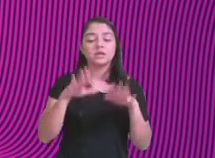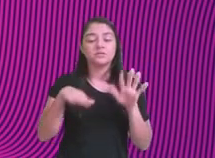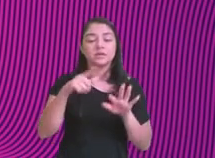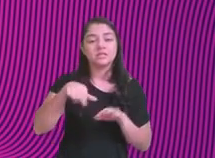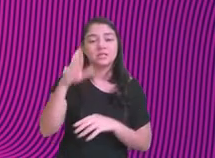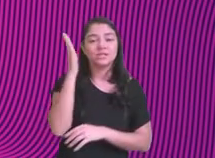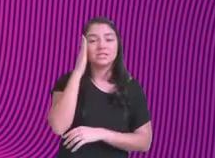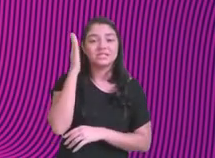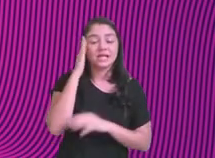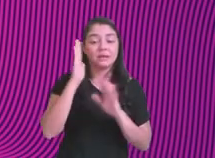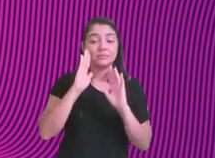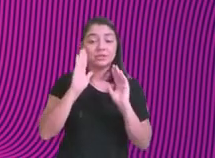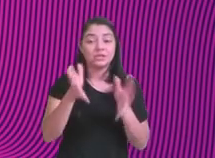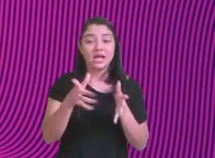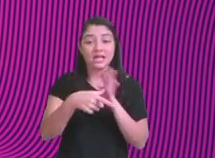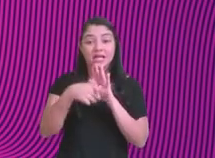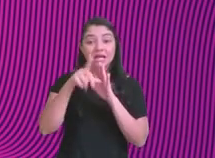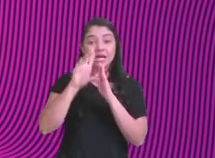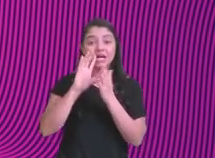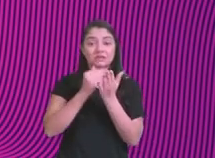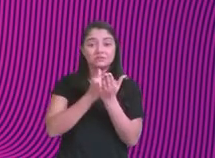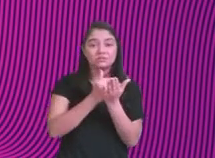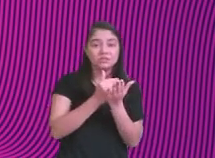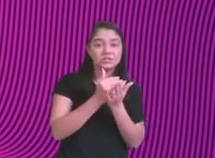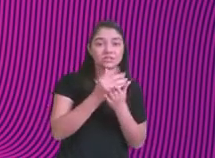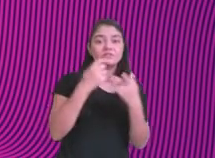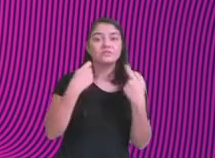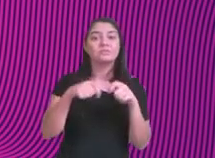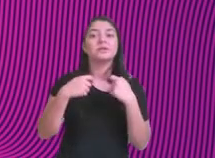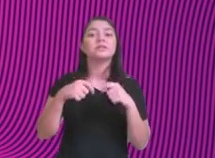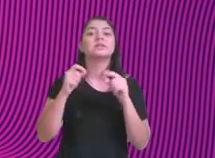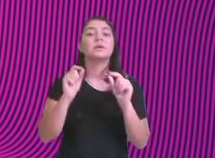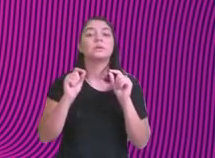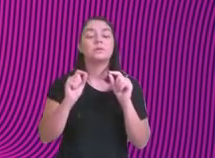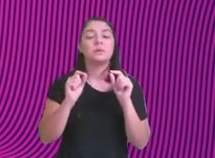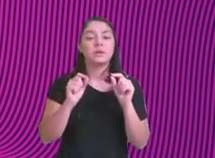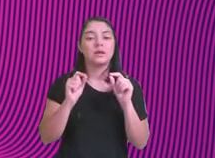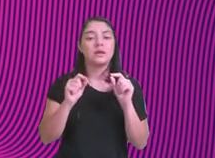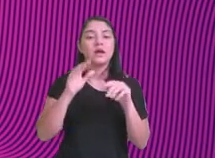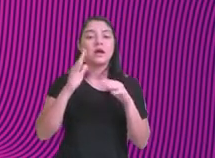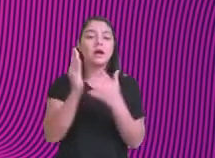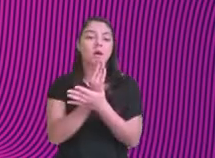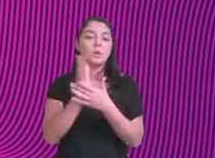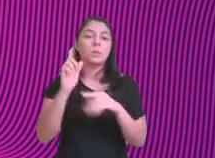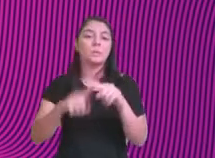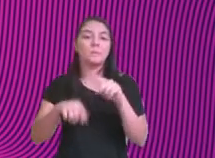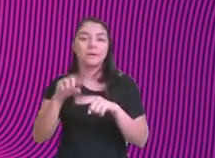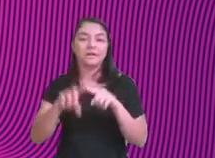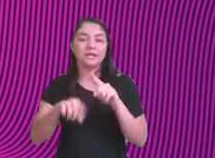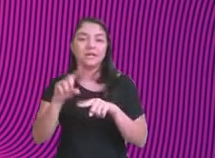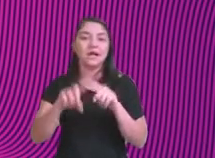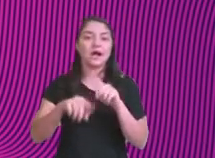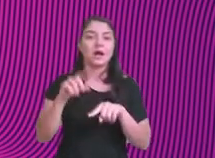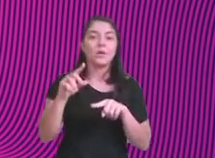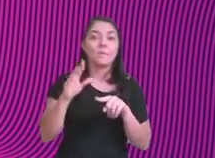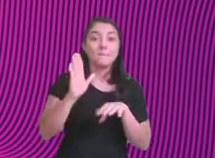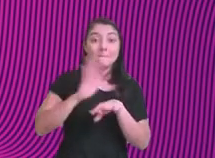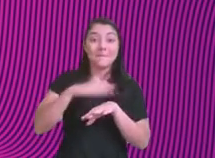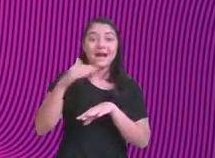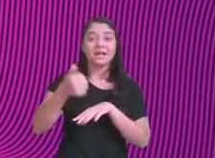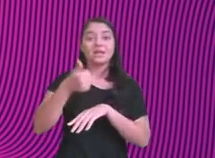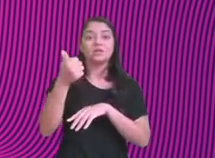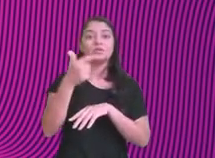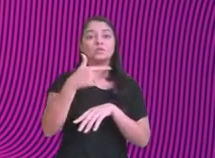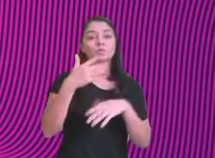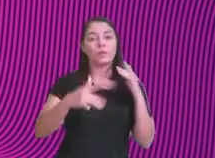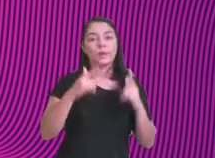do início que vai precisar lançar mão de algum acessório além da robótica, como acesso transanal ou